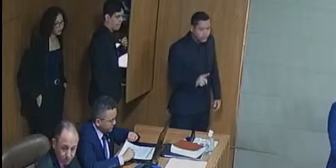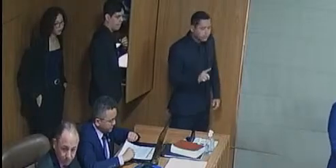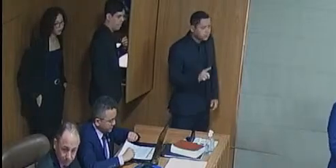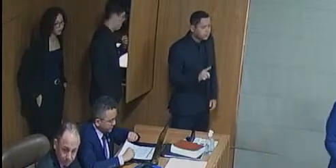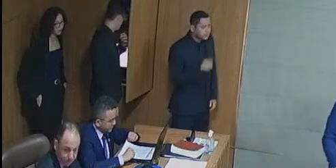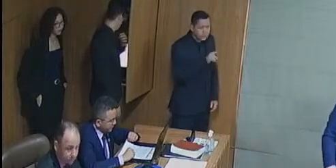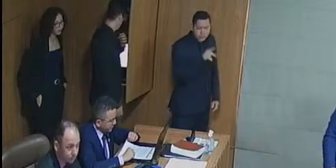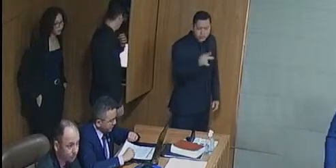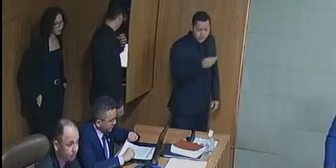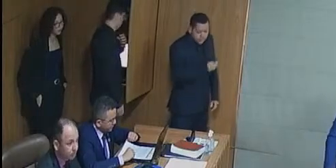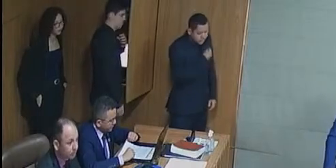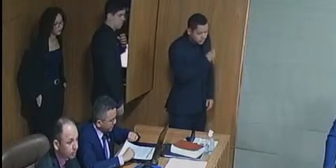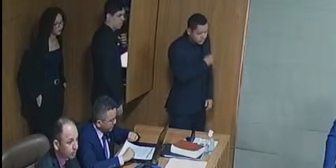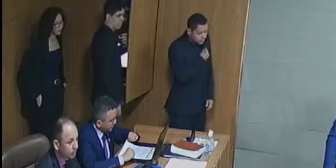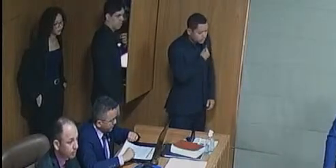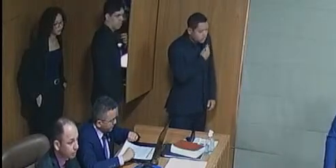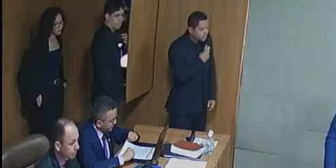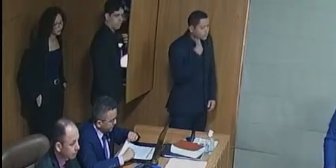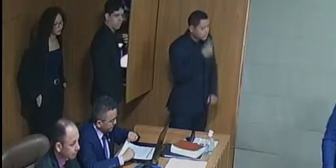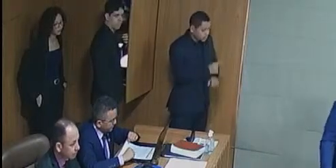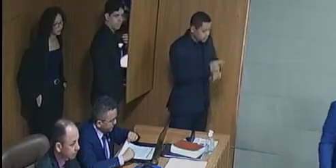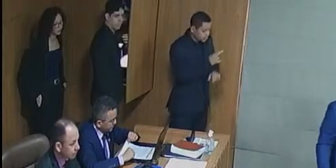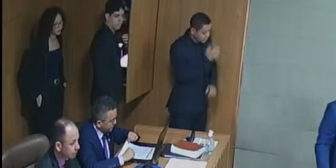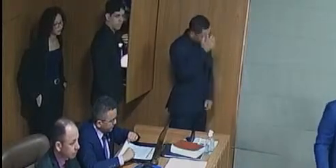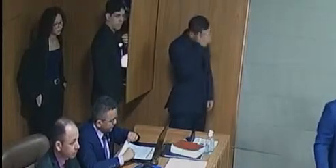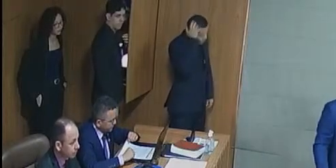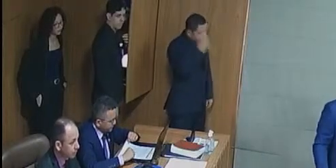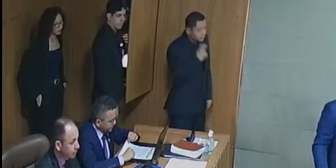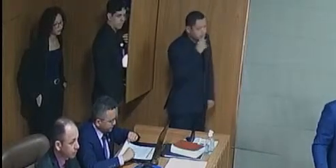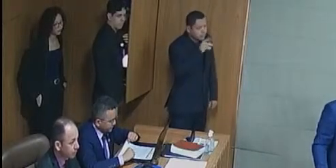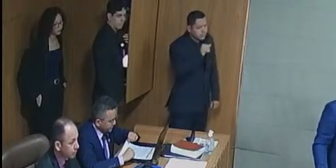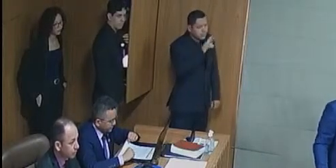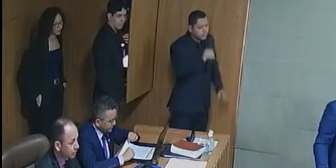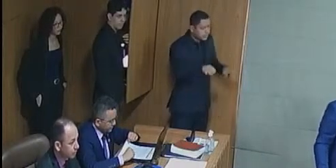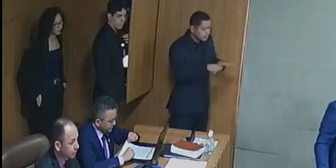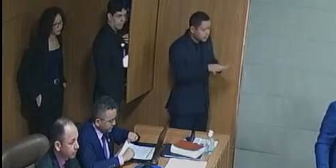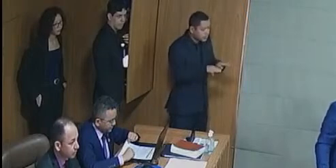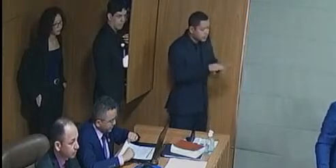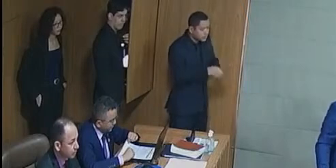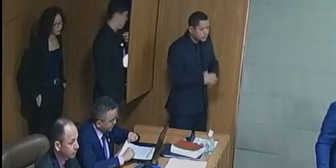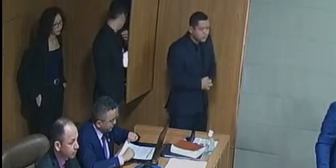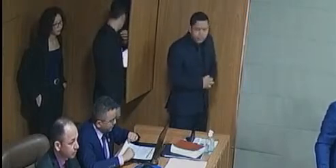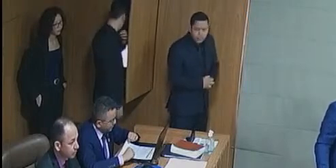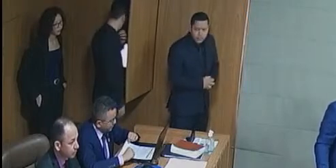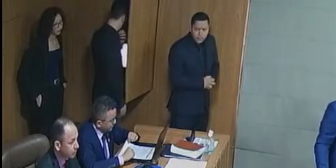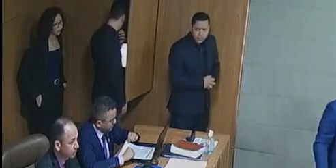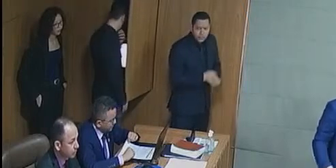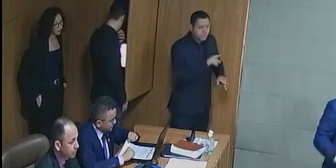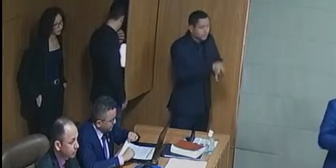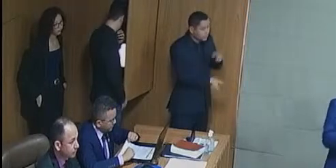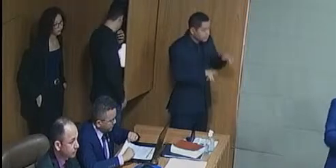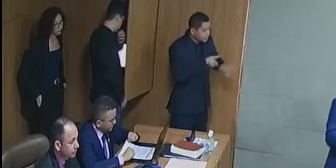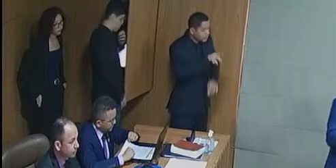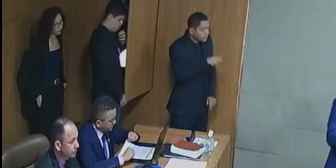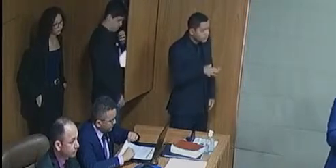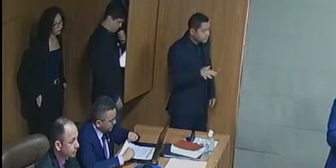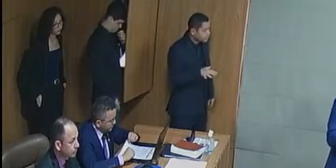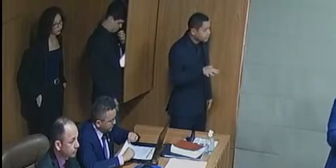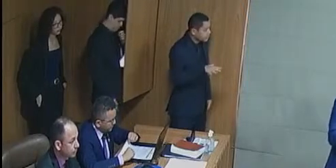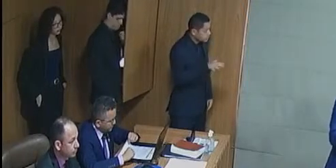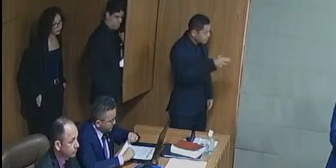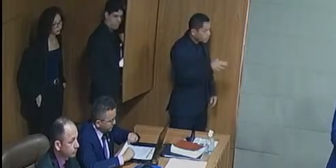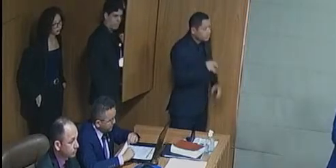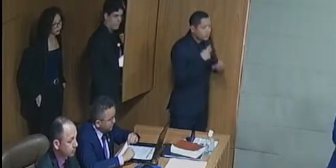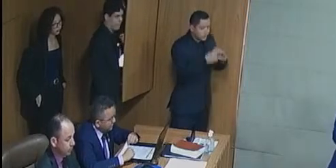exercício vereador Dr Gutemberg Vereador Álvaro Pires demais vereadores população